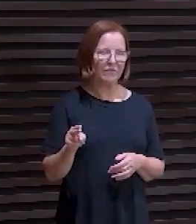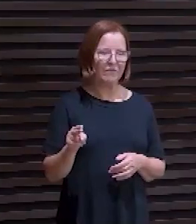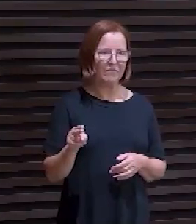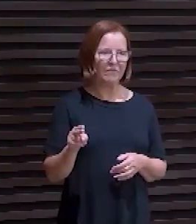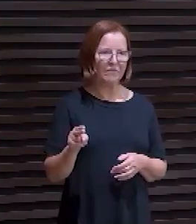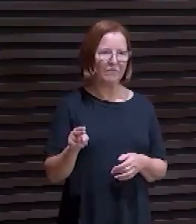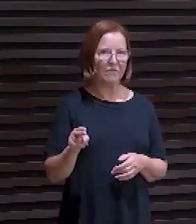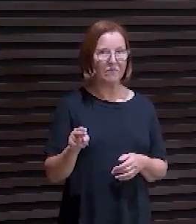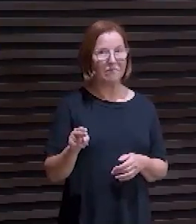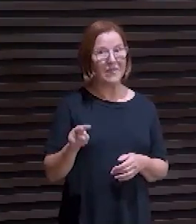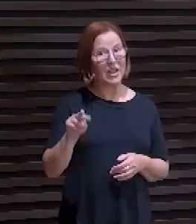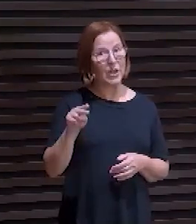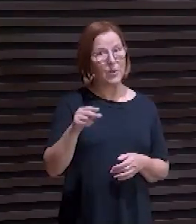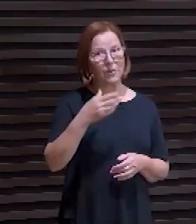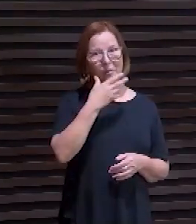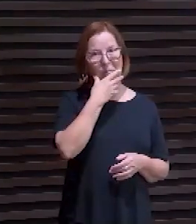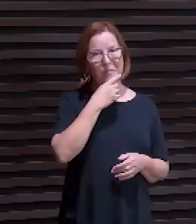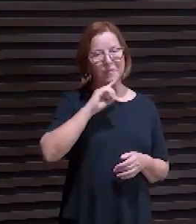co-igual ao Pai,